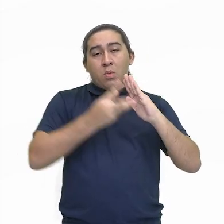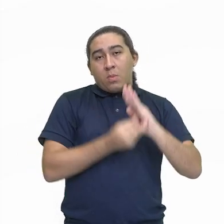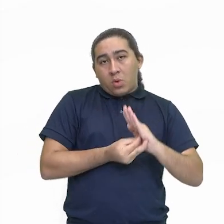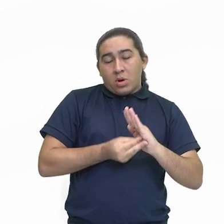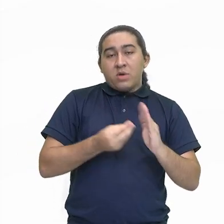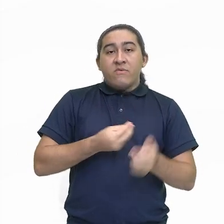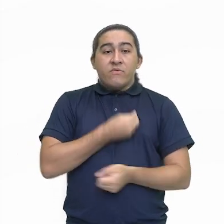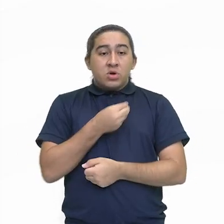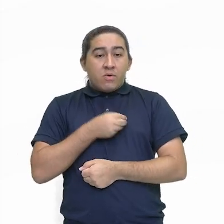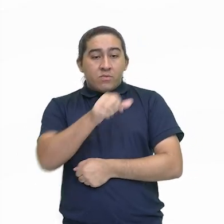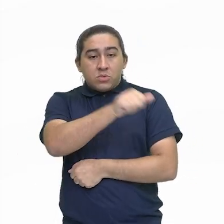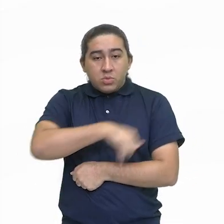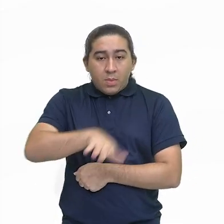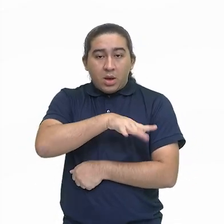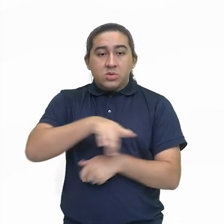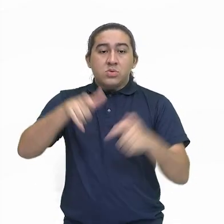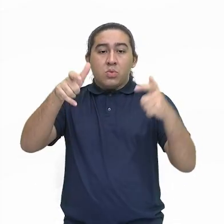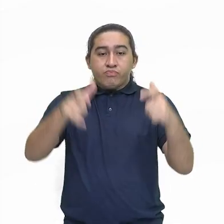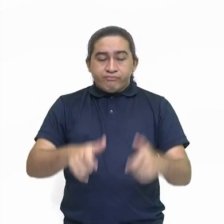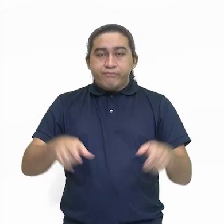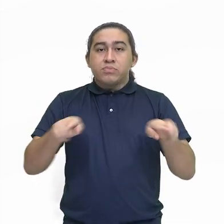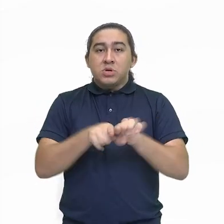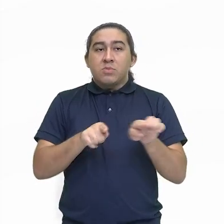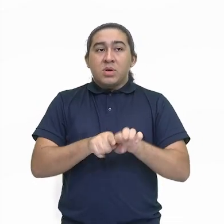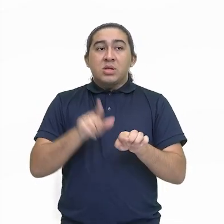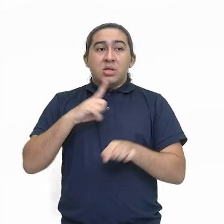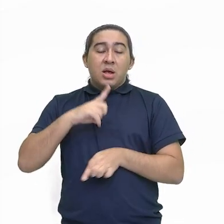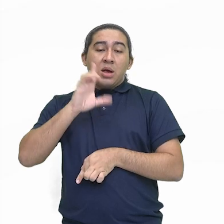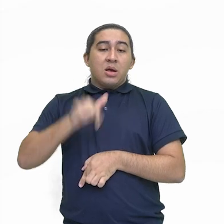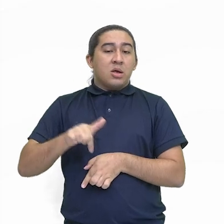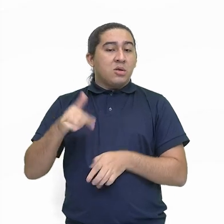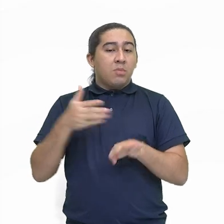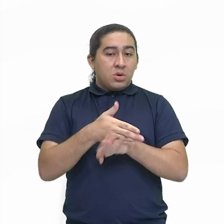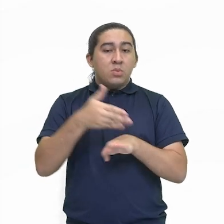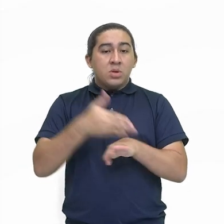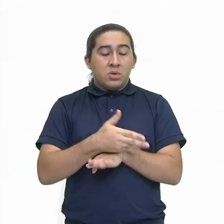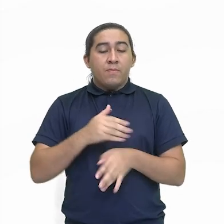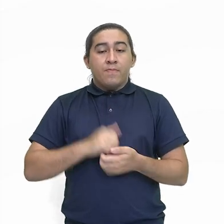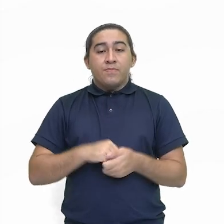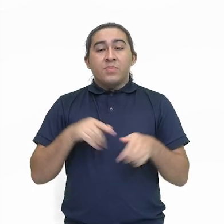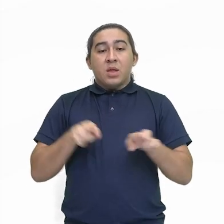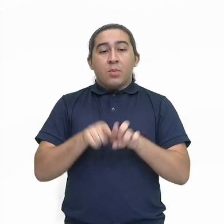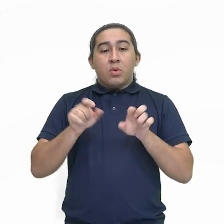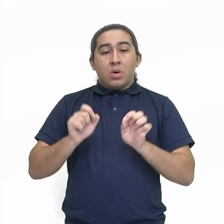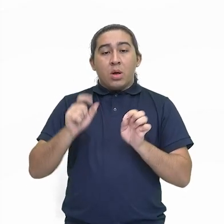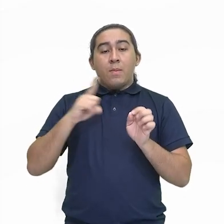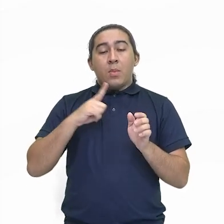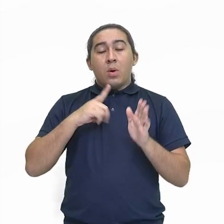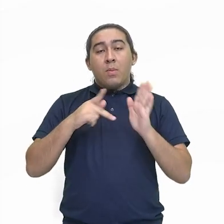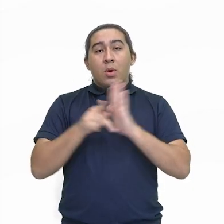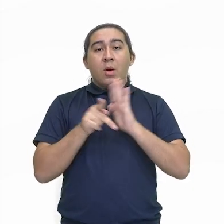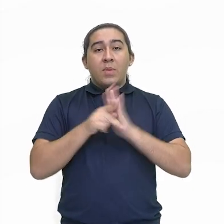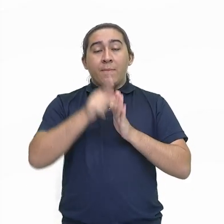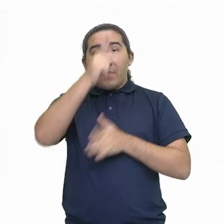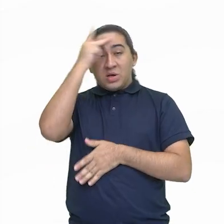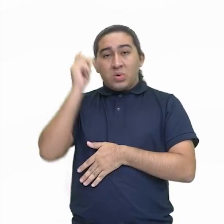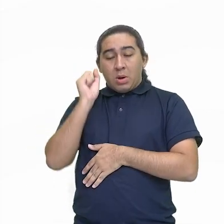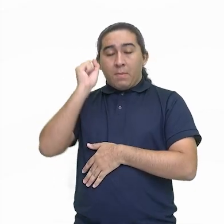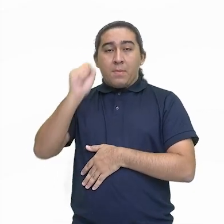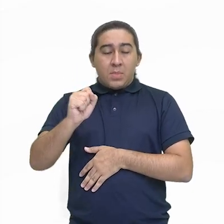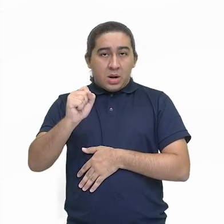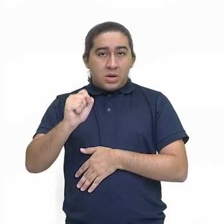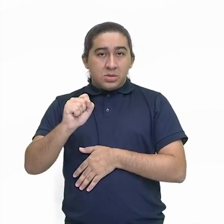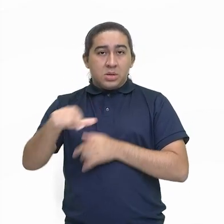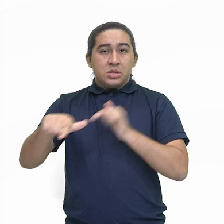tem também uma parceria nesse sentido. A punição para assassinos de trabalhadores rurais, algo que foi muito comum ao longo da